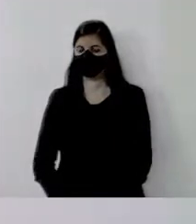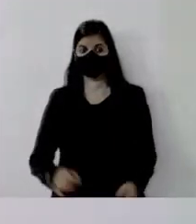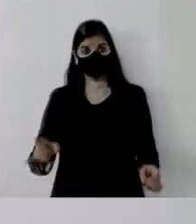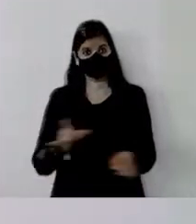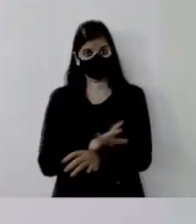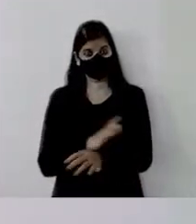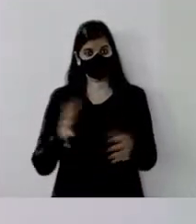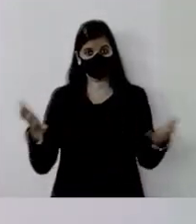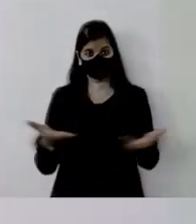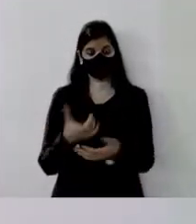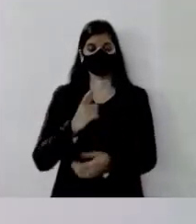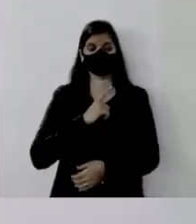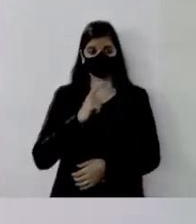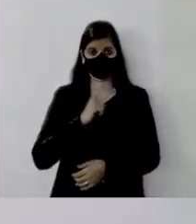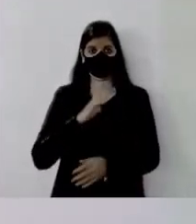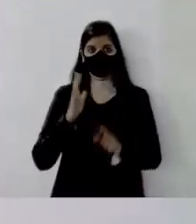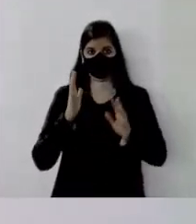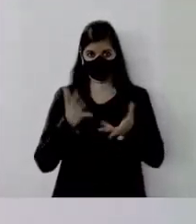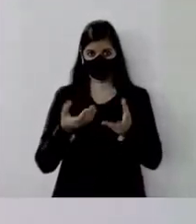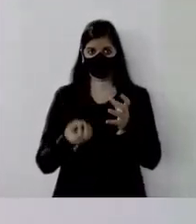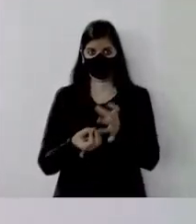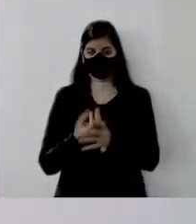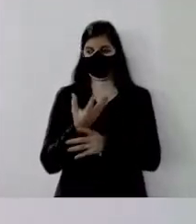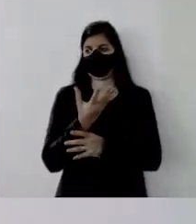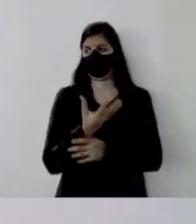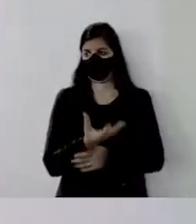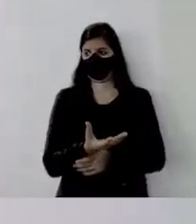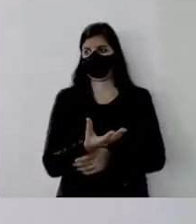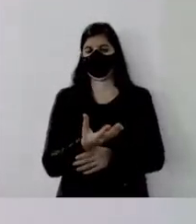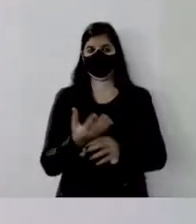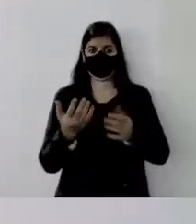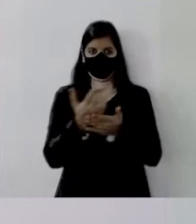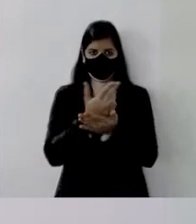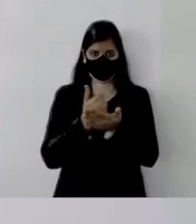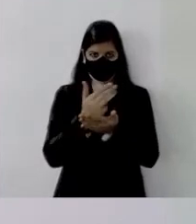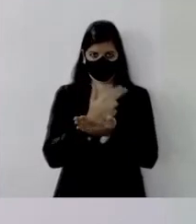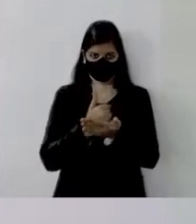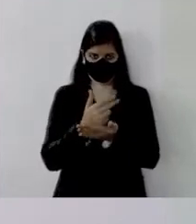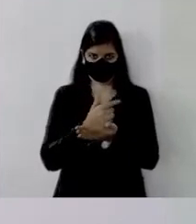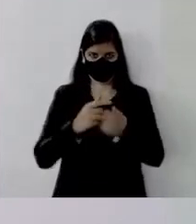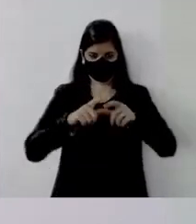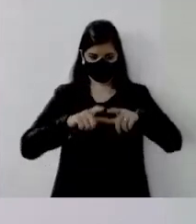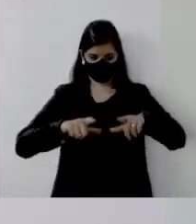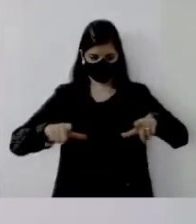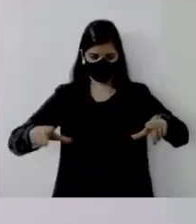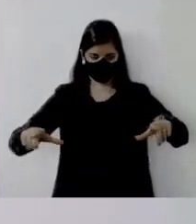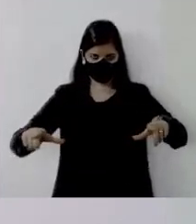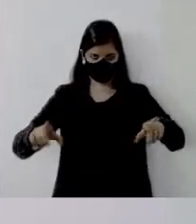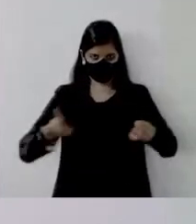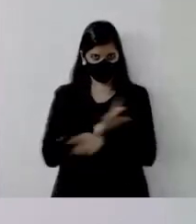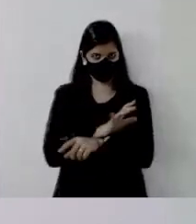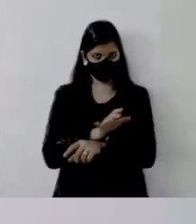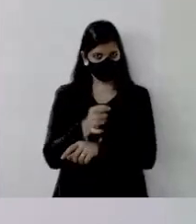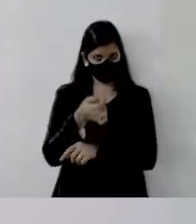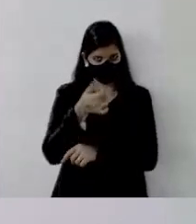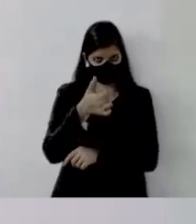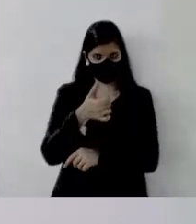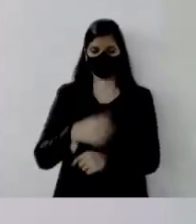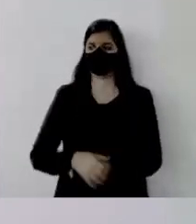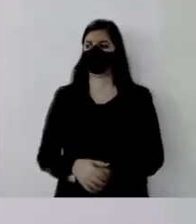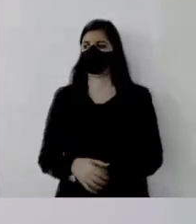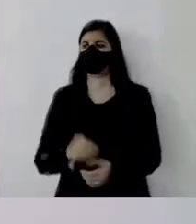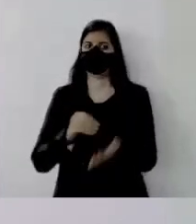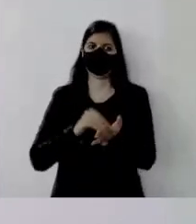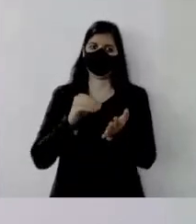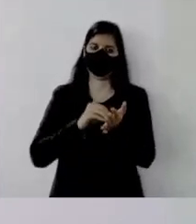Então, agora nós temos a construção dessa planificação parcialmente pronta. Só vai